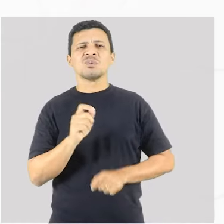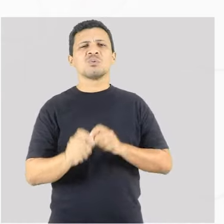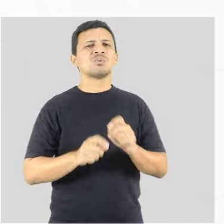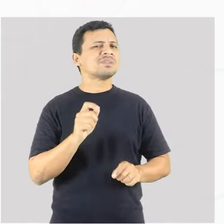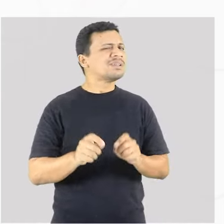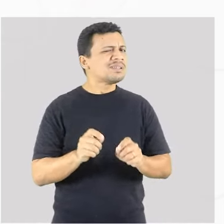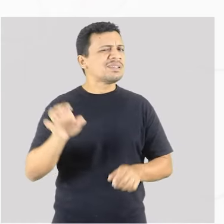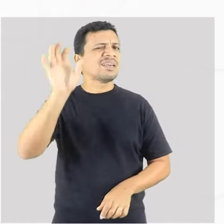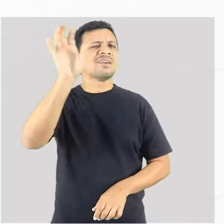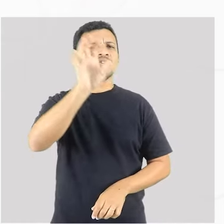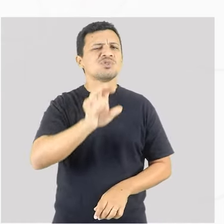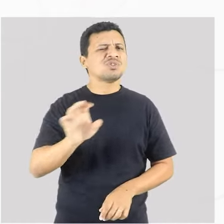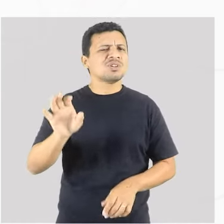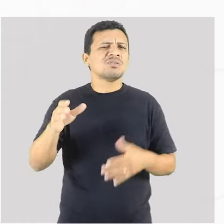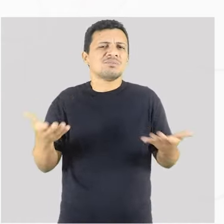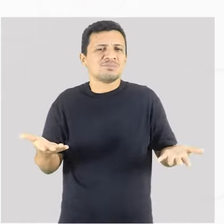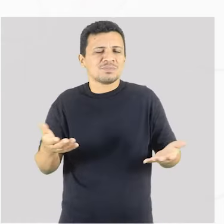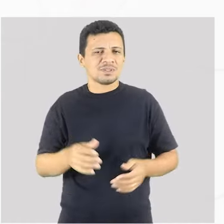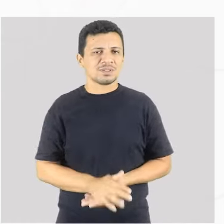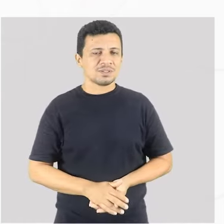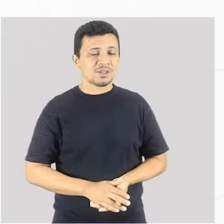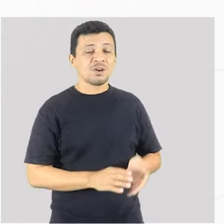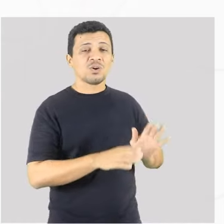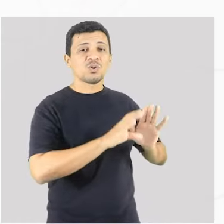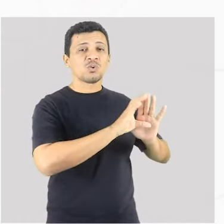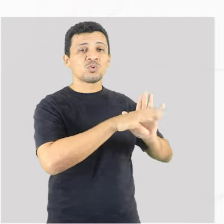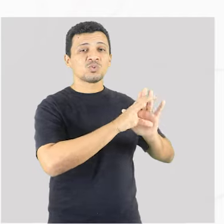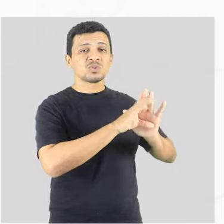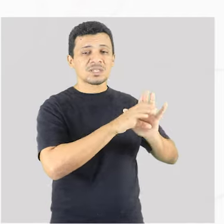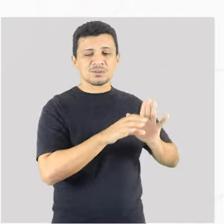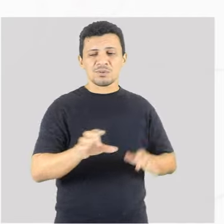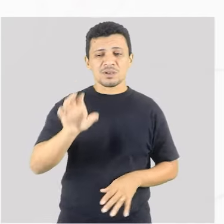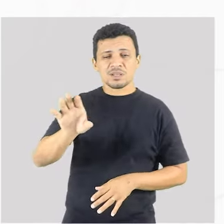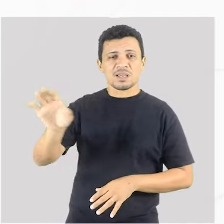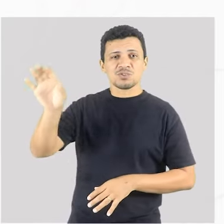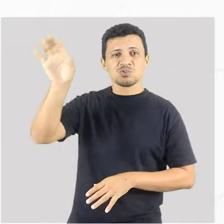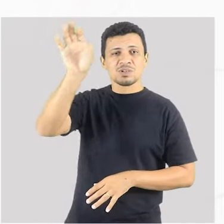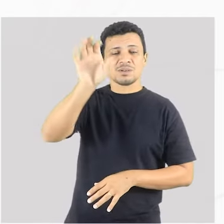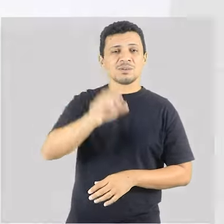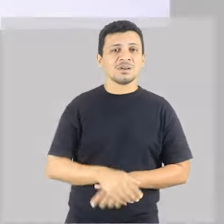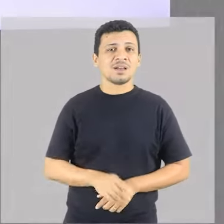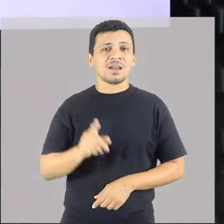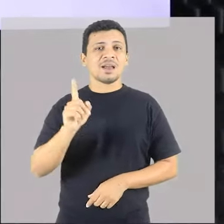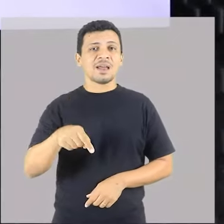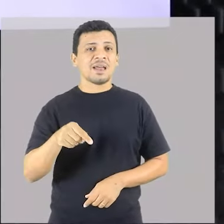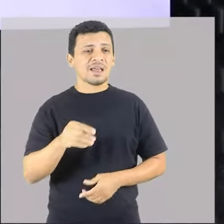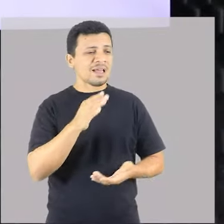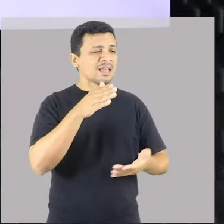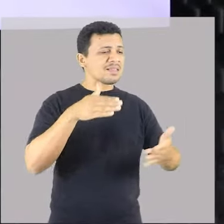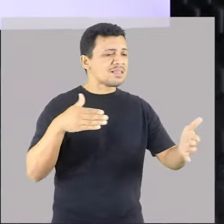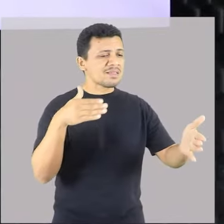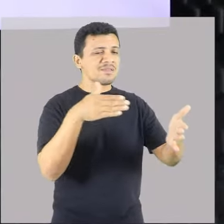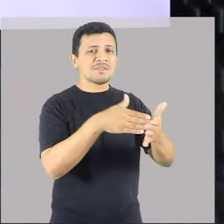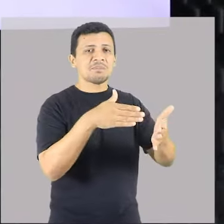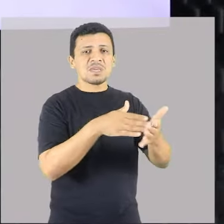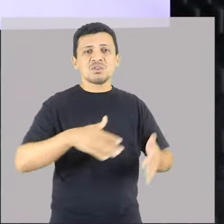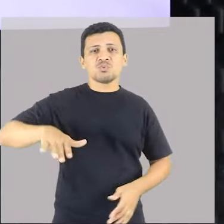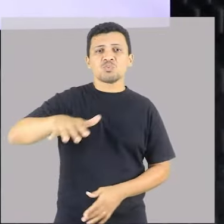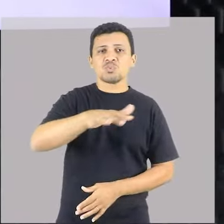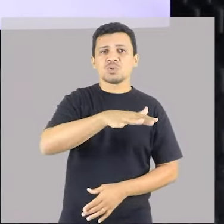o que que é a região conceito de região gente basicamente é a delimitação do espaço geográfico ou